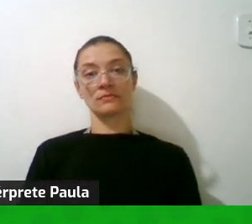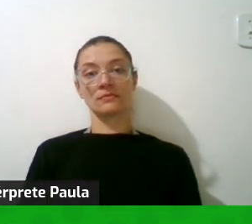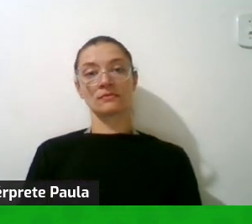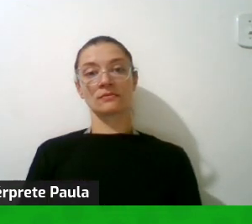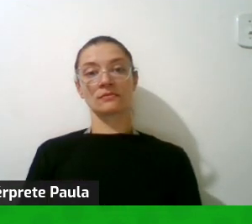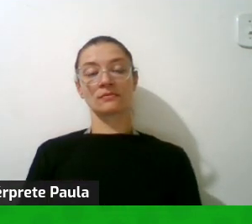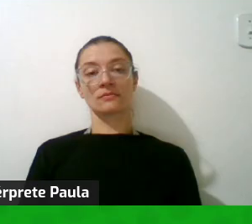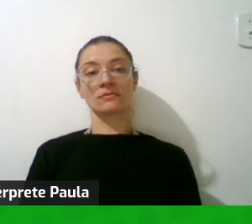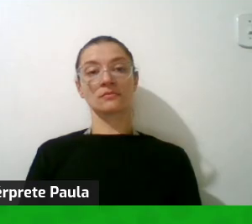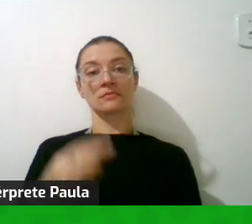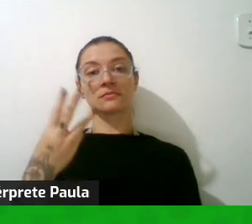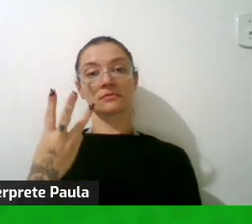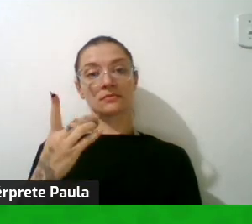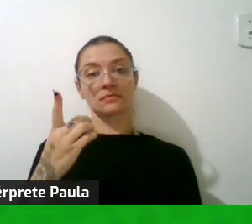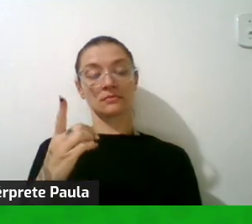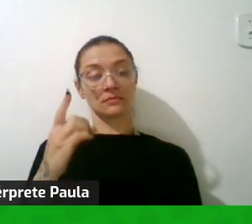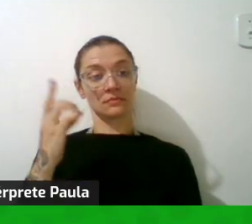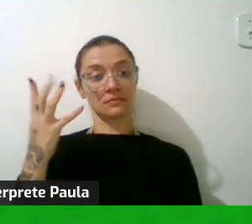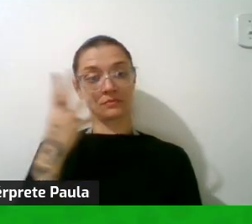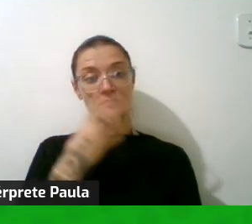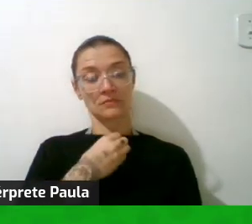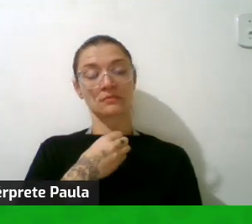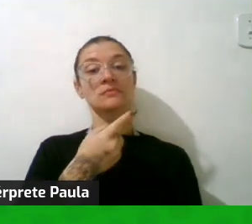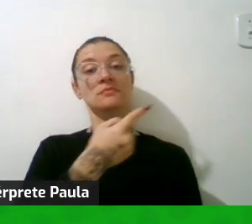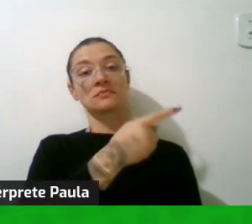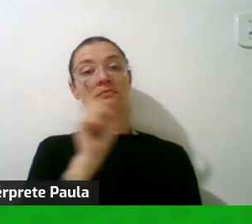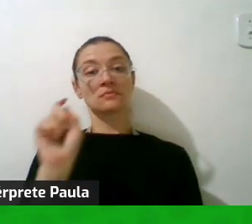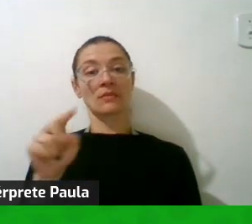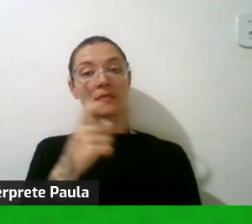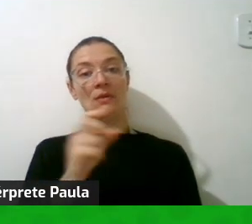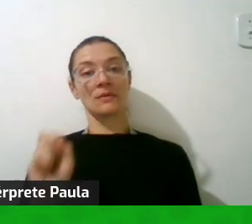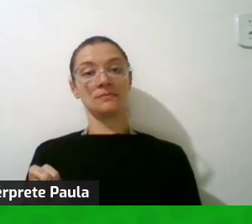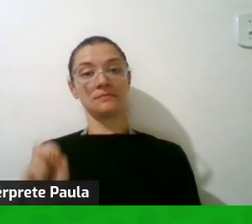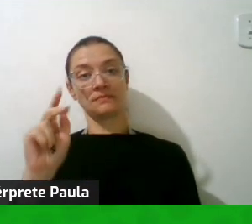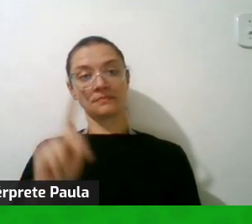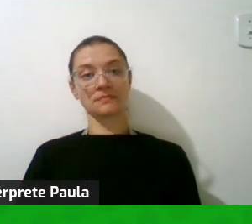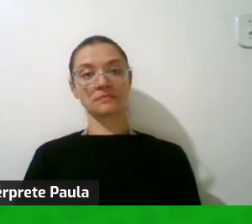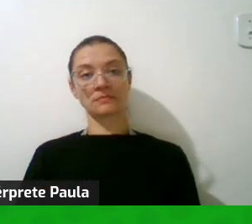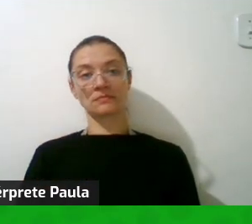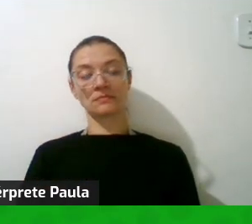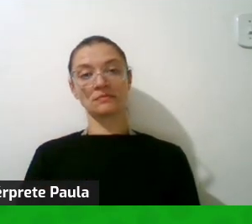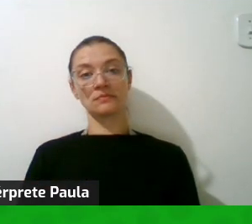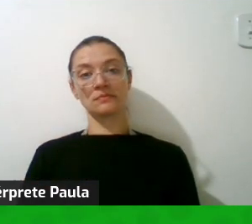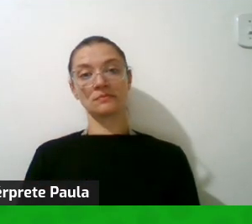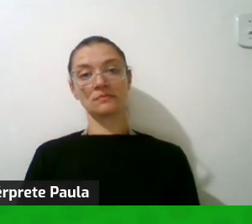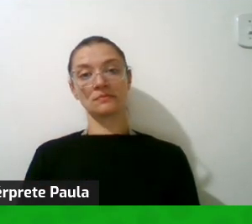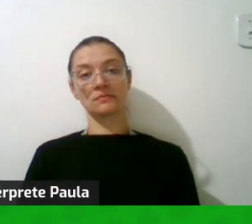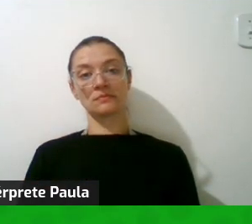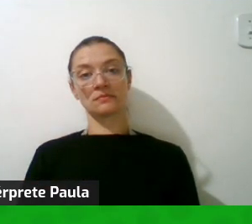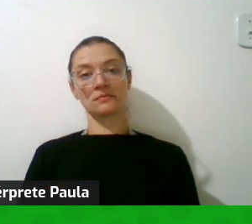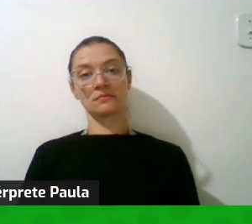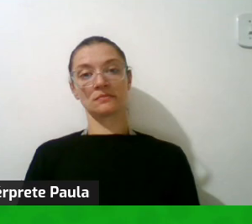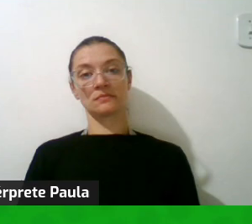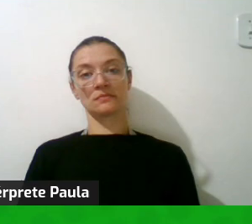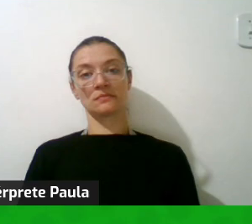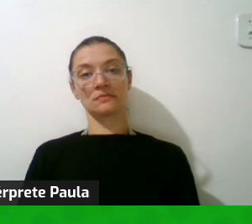para ficar mais bonitinho. Clico no meu gráfico, dou um OK, ele já gerou aqui o meu gráfico. Tô